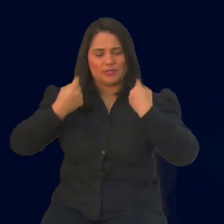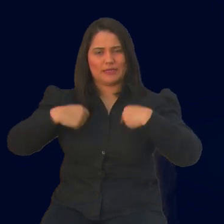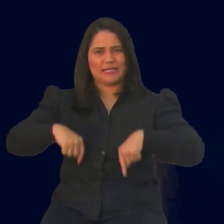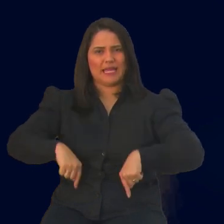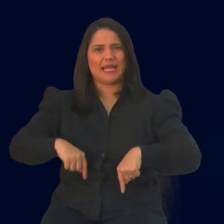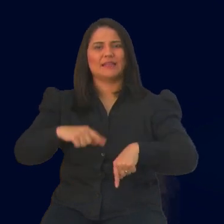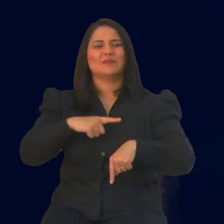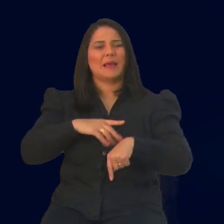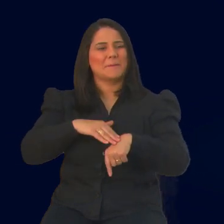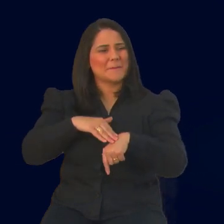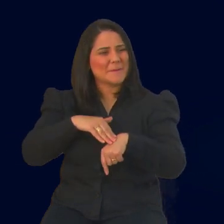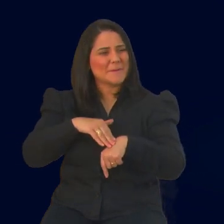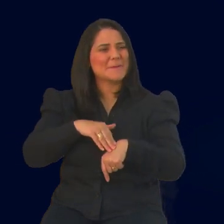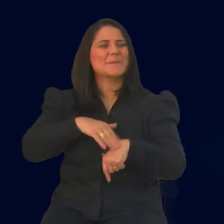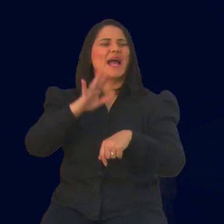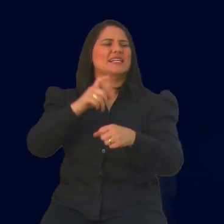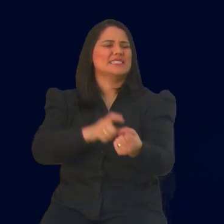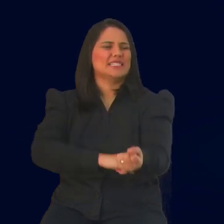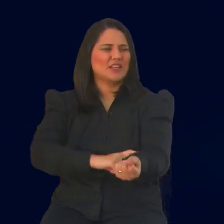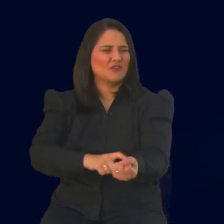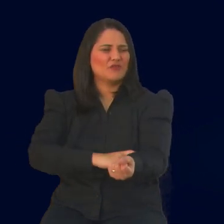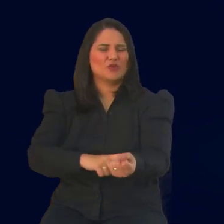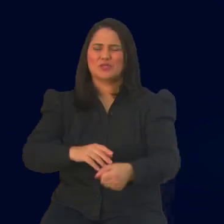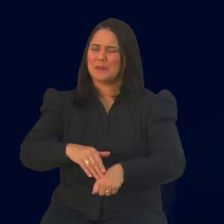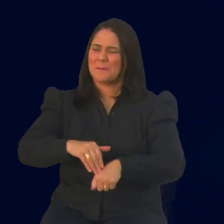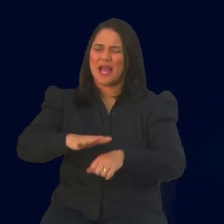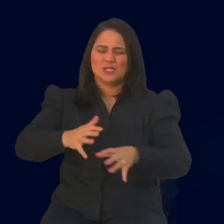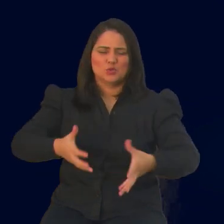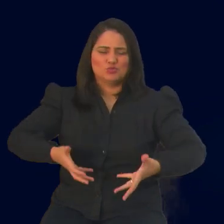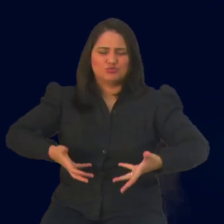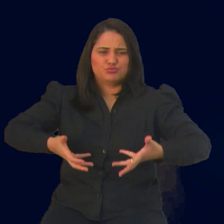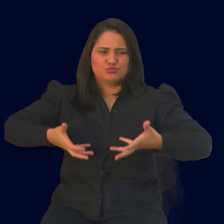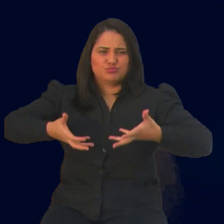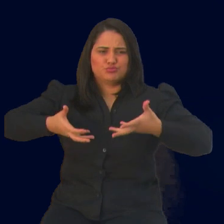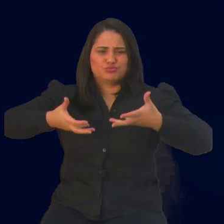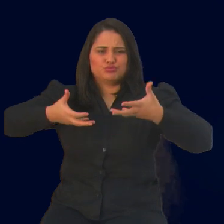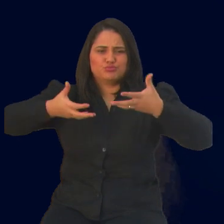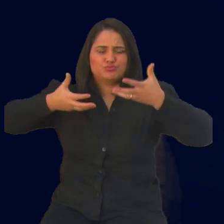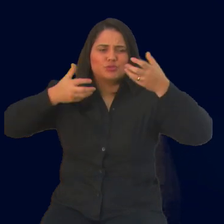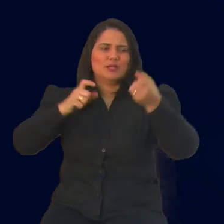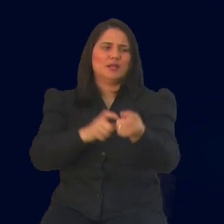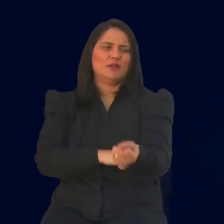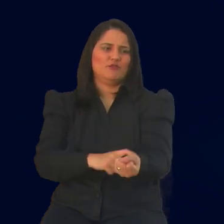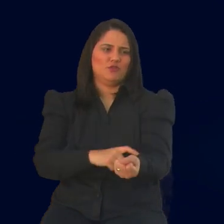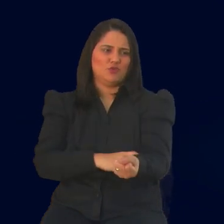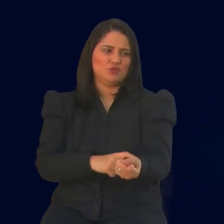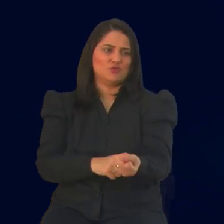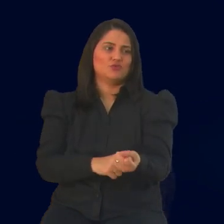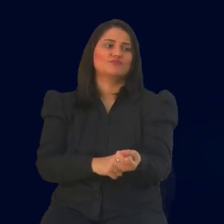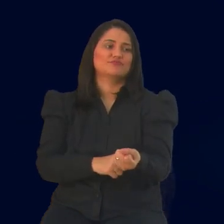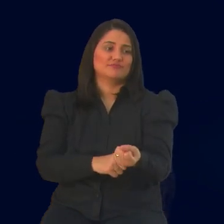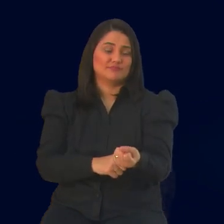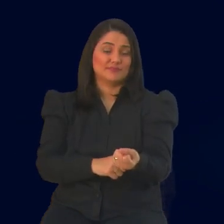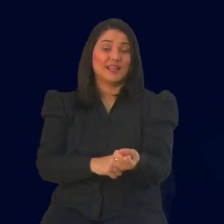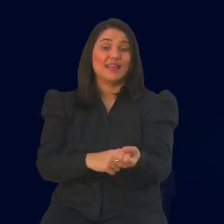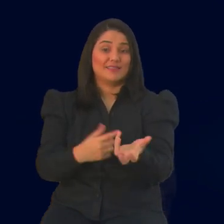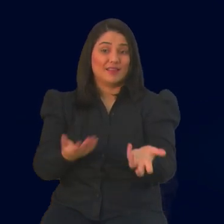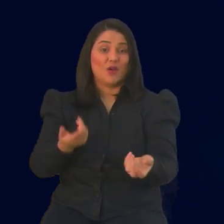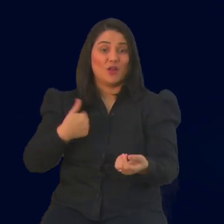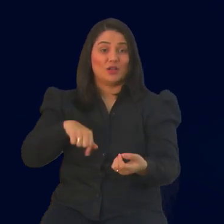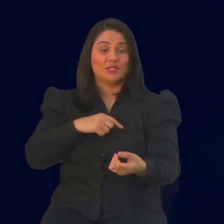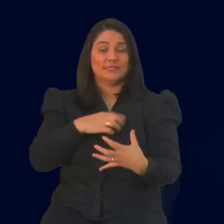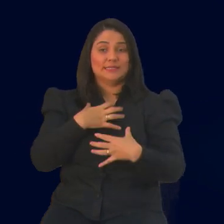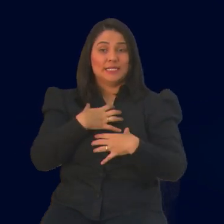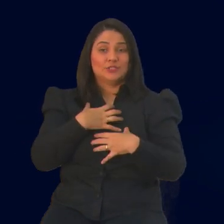mais tensão, mais nervo, medo e nervosismo. Isso nos paralisa e